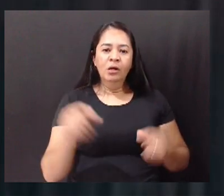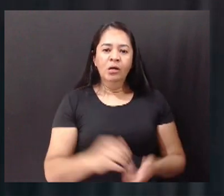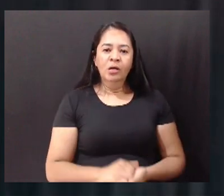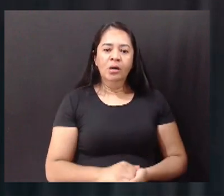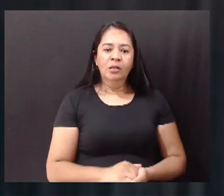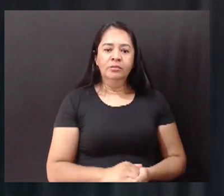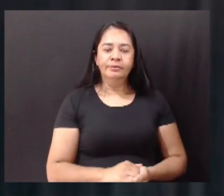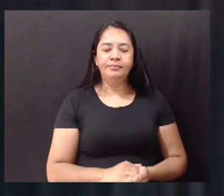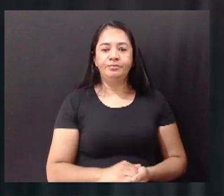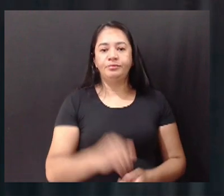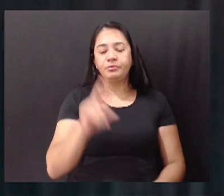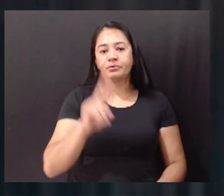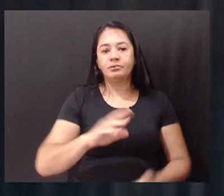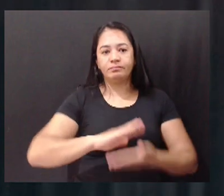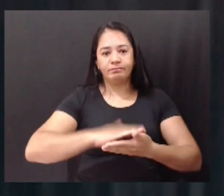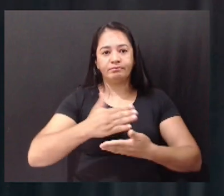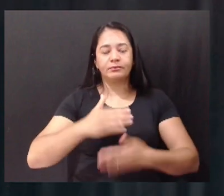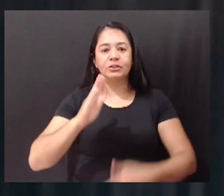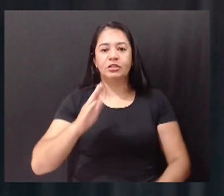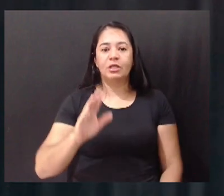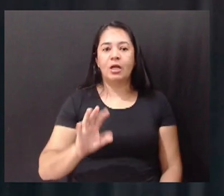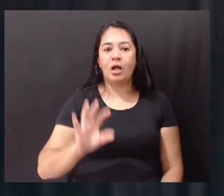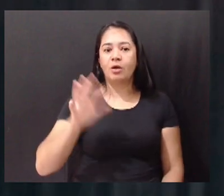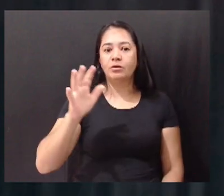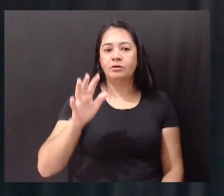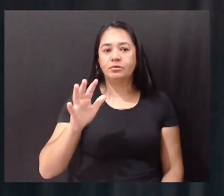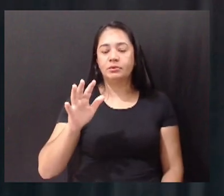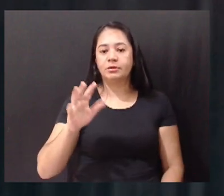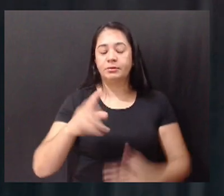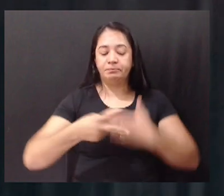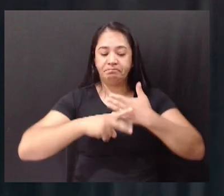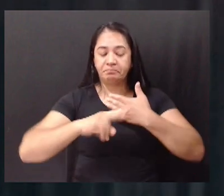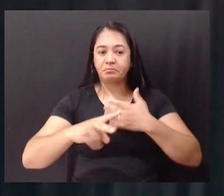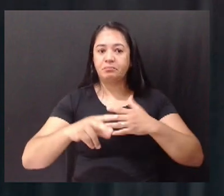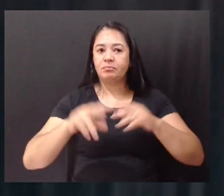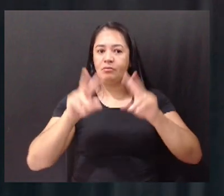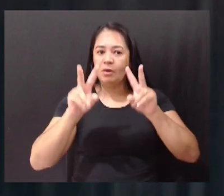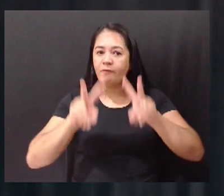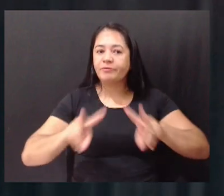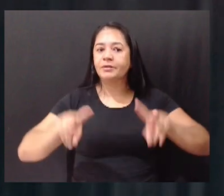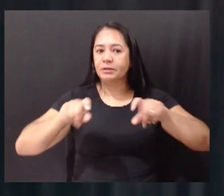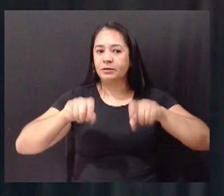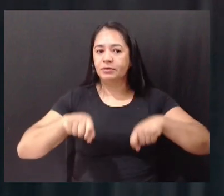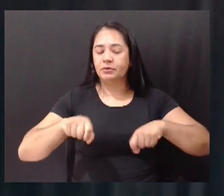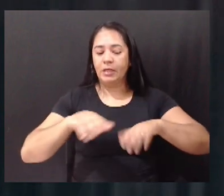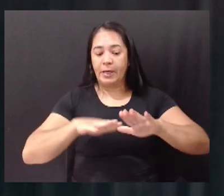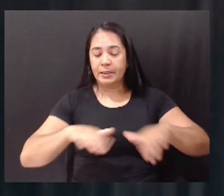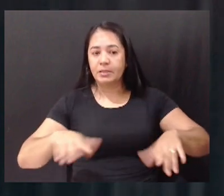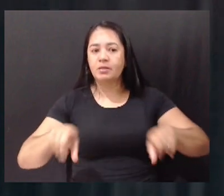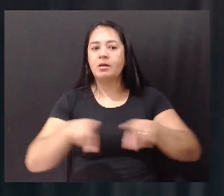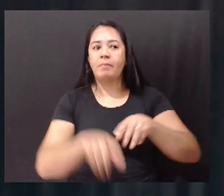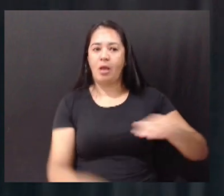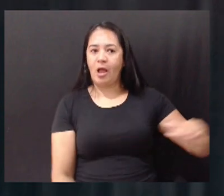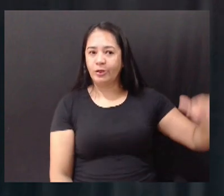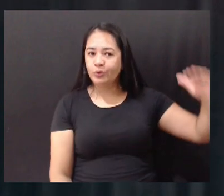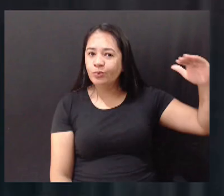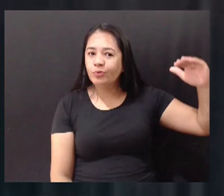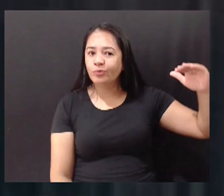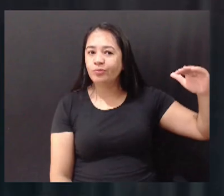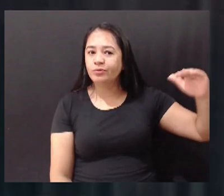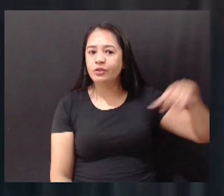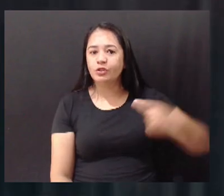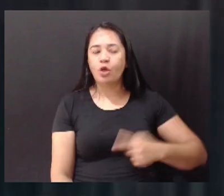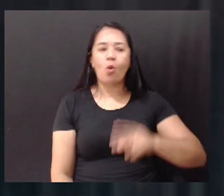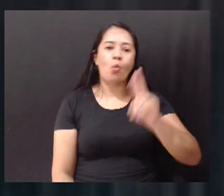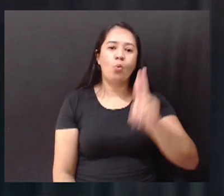já causa efeitos muito visíveis, né? Isso tanto em crianças quanto em adultos. E aí a gente pode usar, às vezes, até